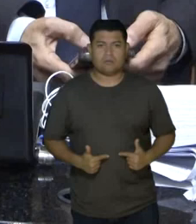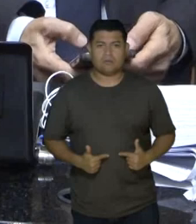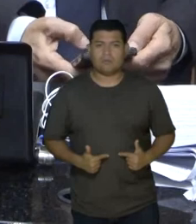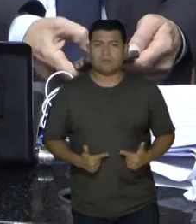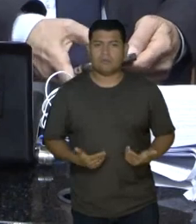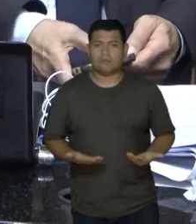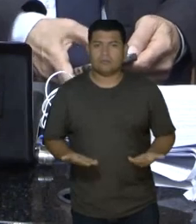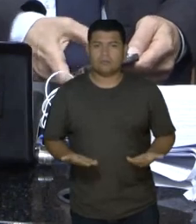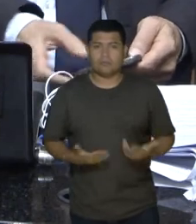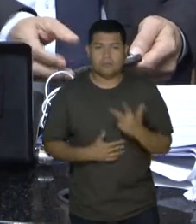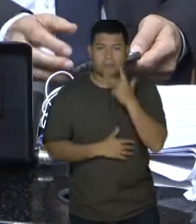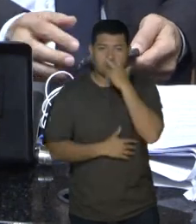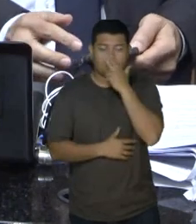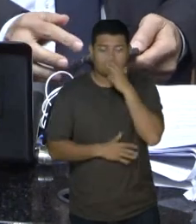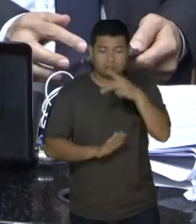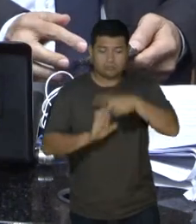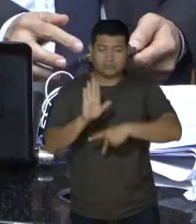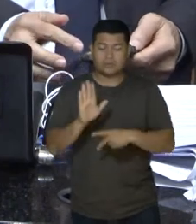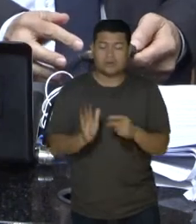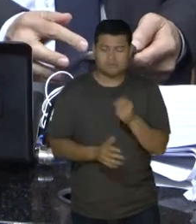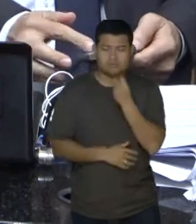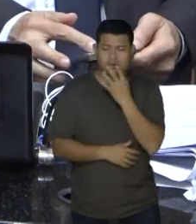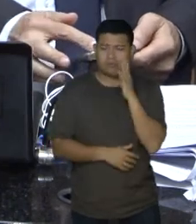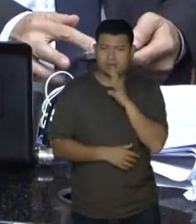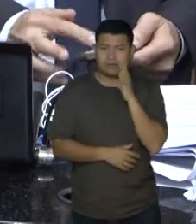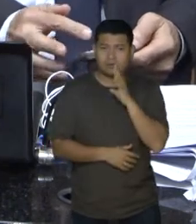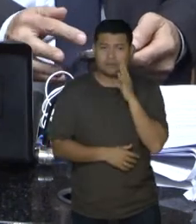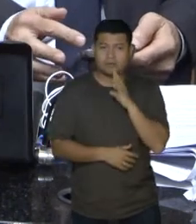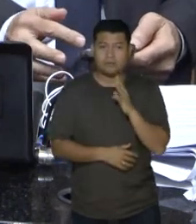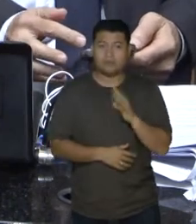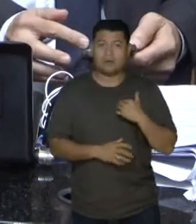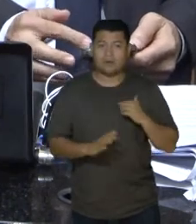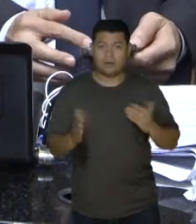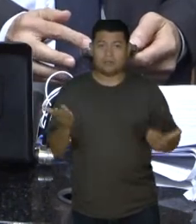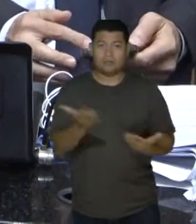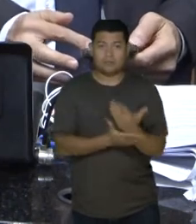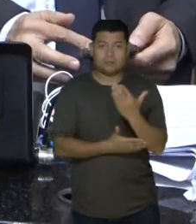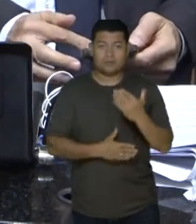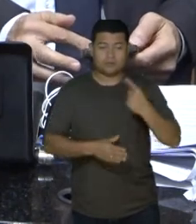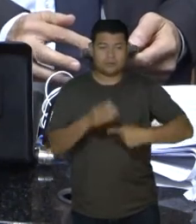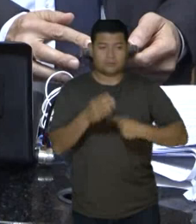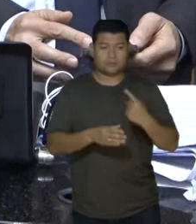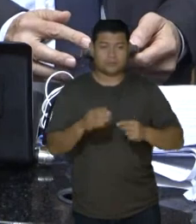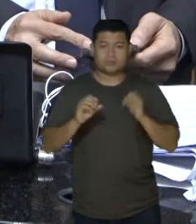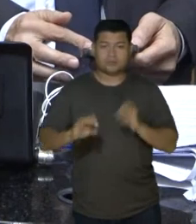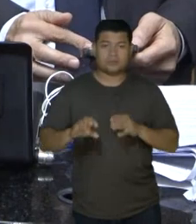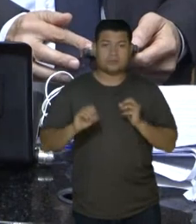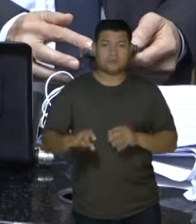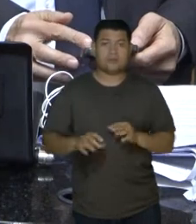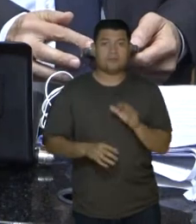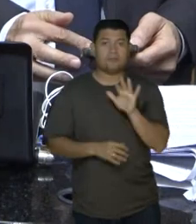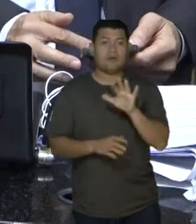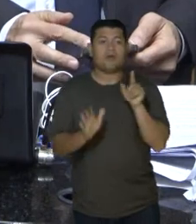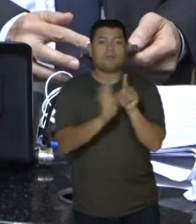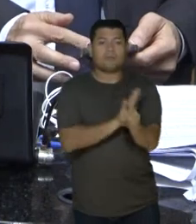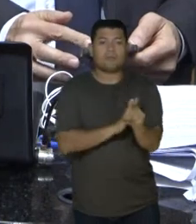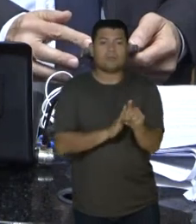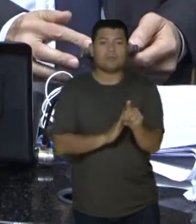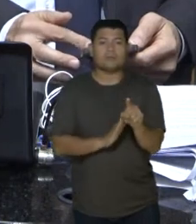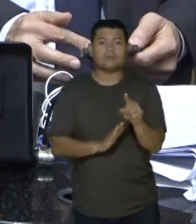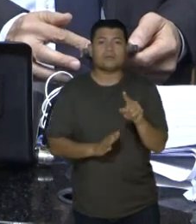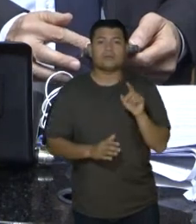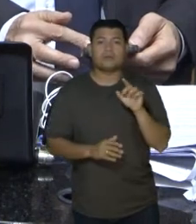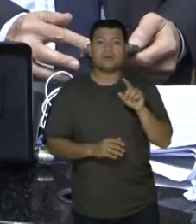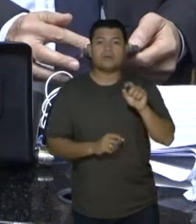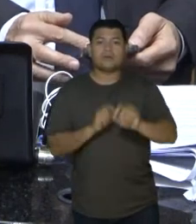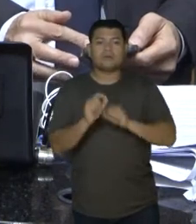Aparentemente, parece um projeto legal. Tanto é que ele foi aprovado na nossa Comissão de Educação. Mas a pergunta que eu faço é o que é um